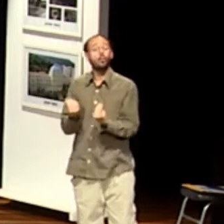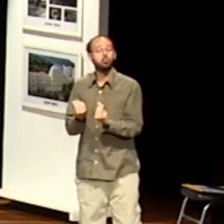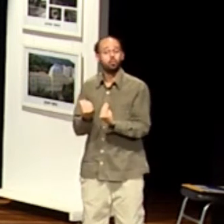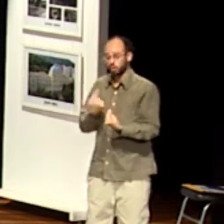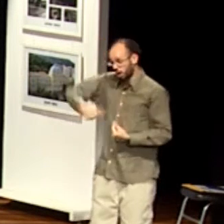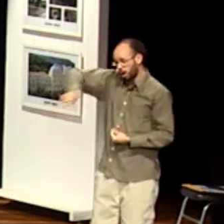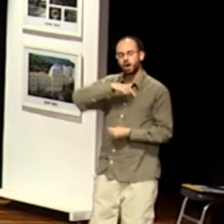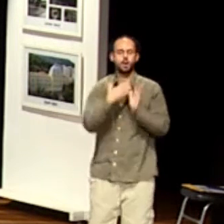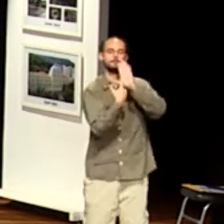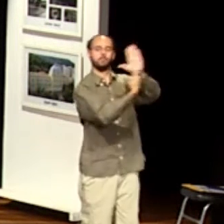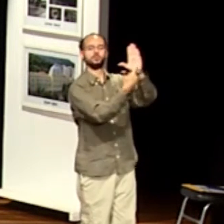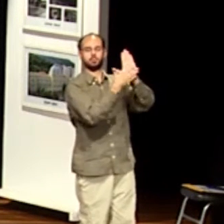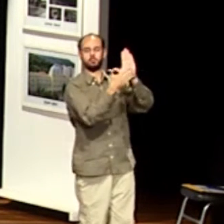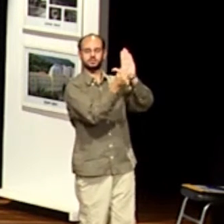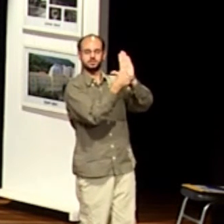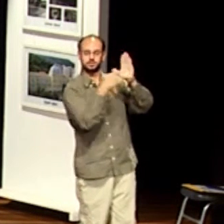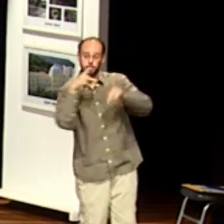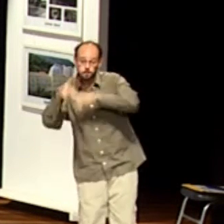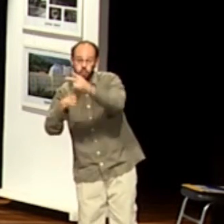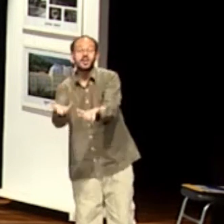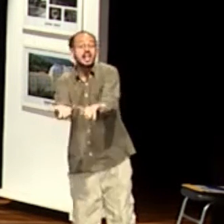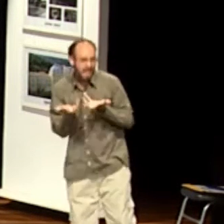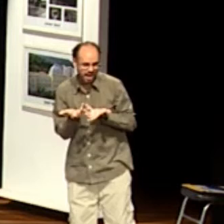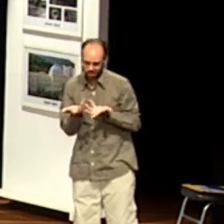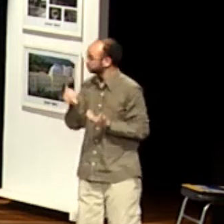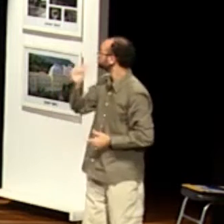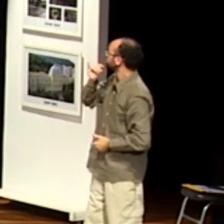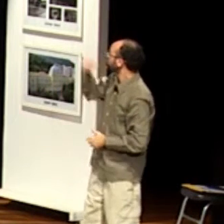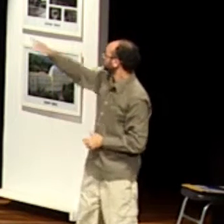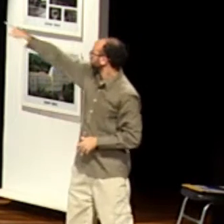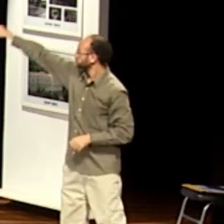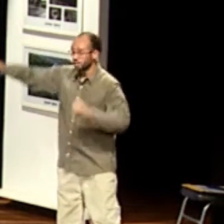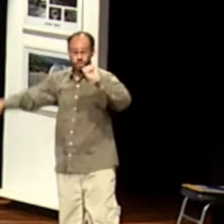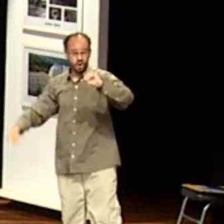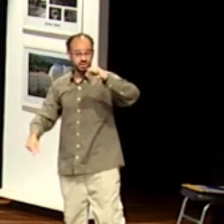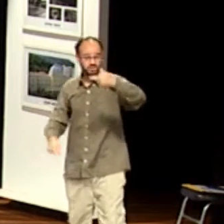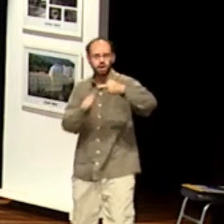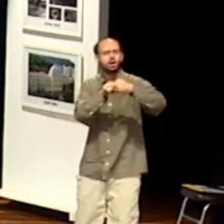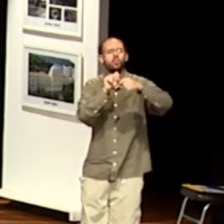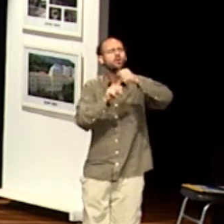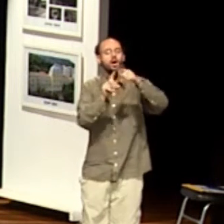E aí vemos esse processo, mas há necessidade de mostrar a proposta.